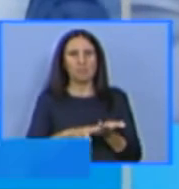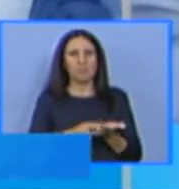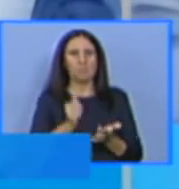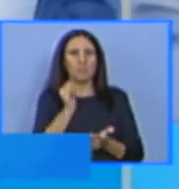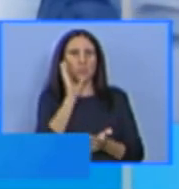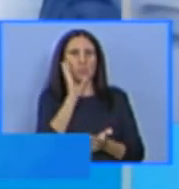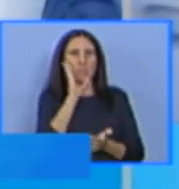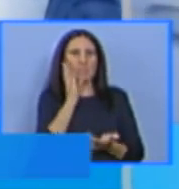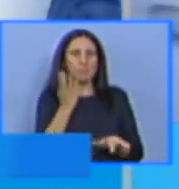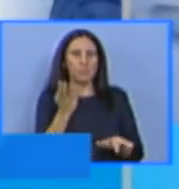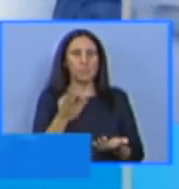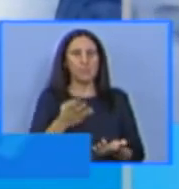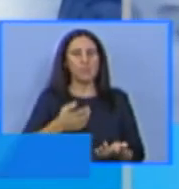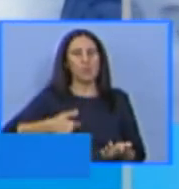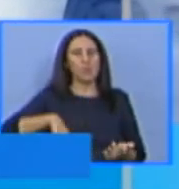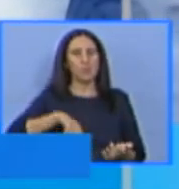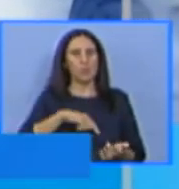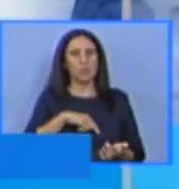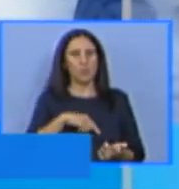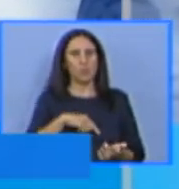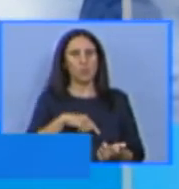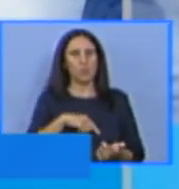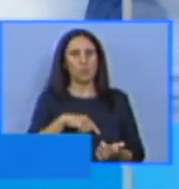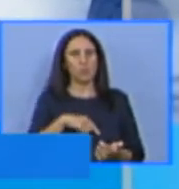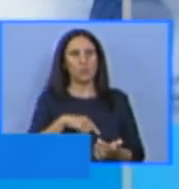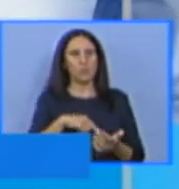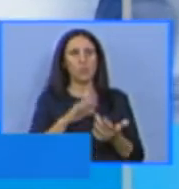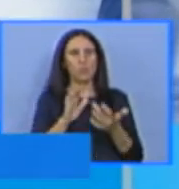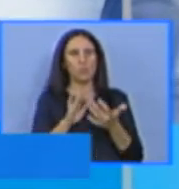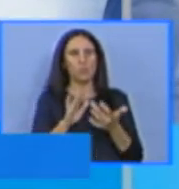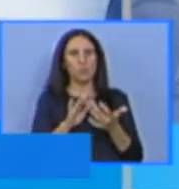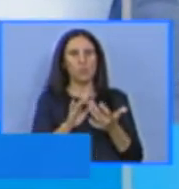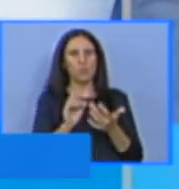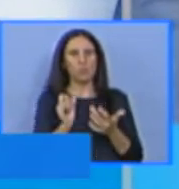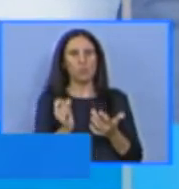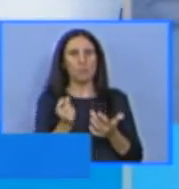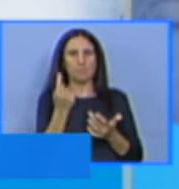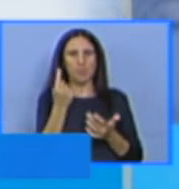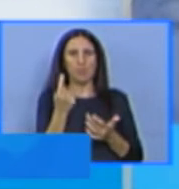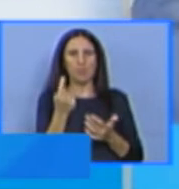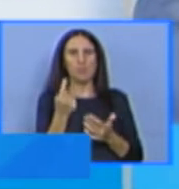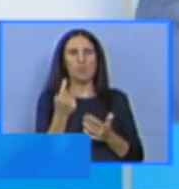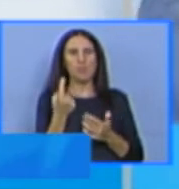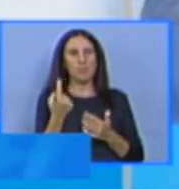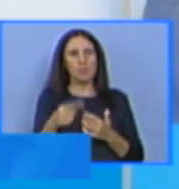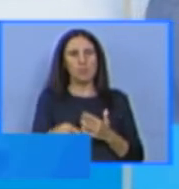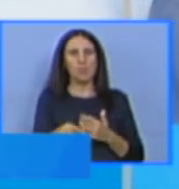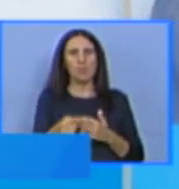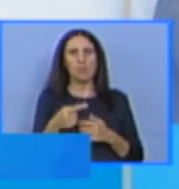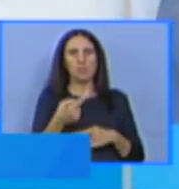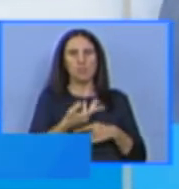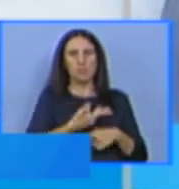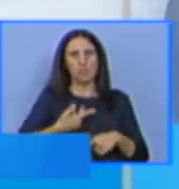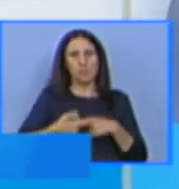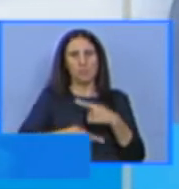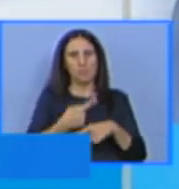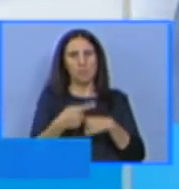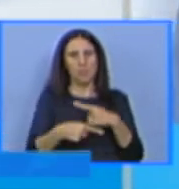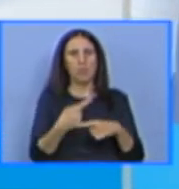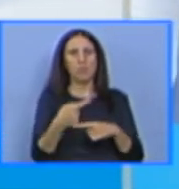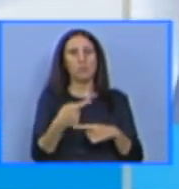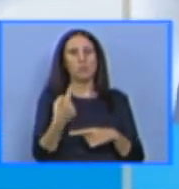Nós, quando começámos a ter contacto com a Sagrada Escritura e principalmente com o Novo Testamento, os Atos